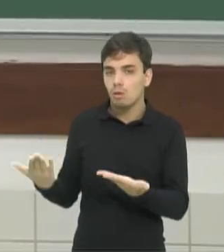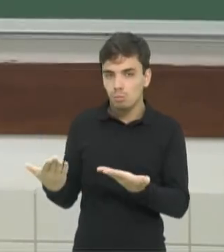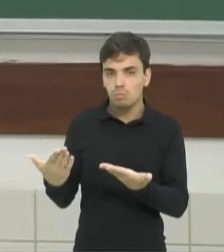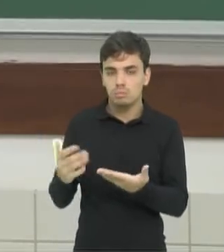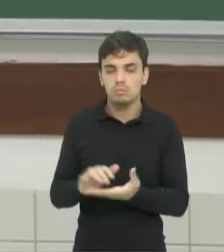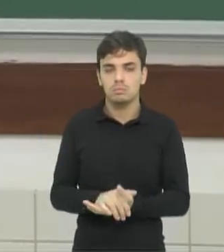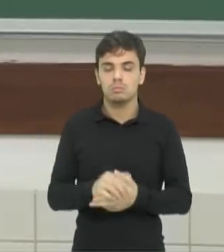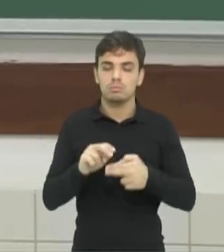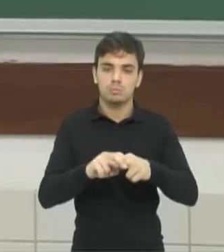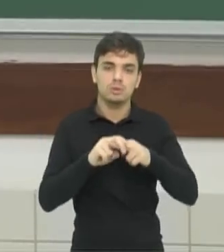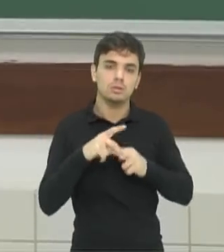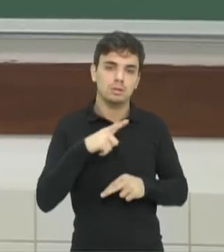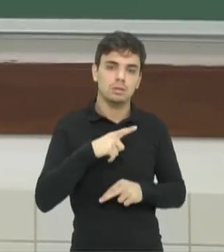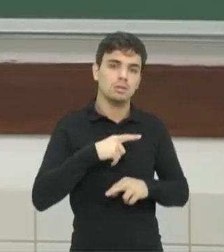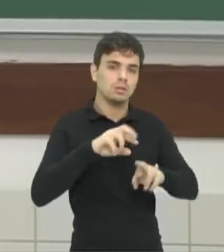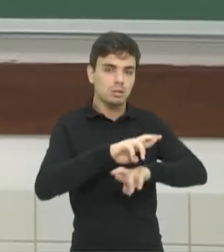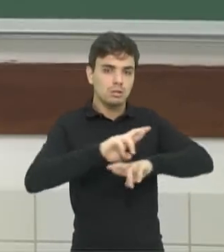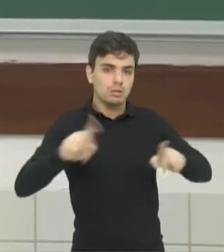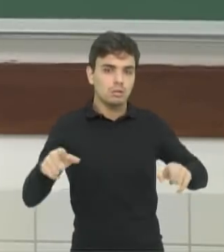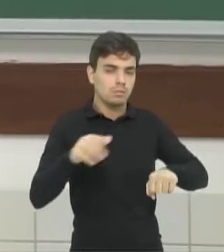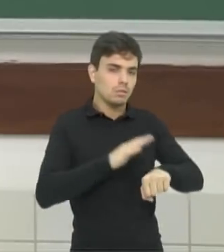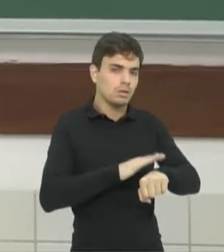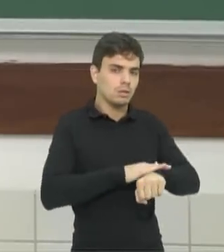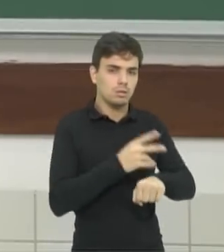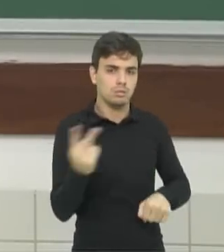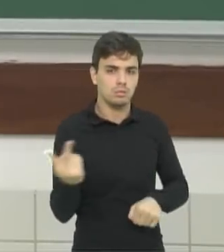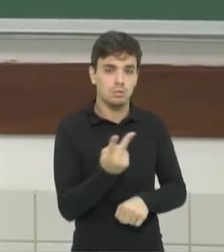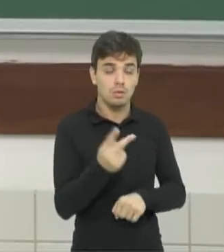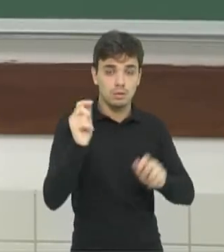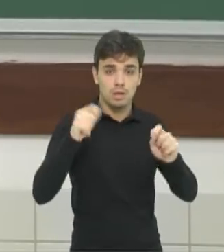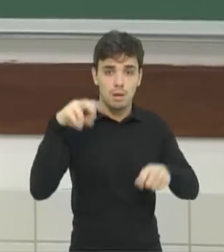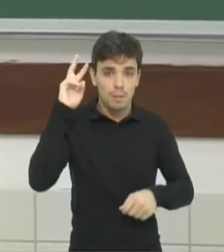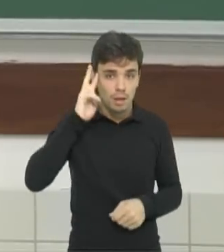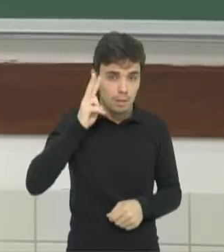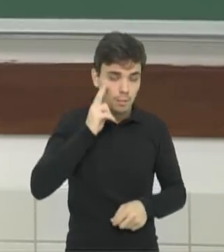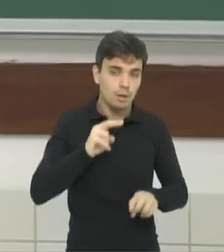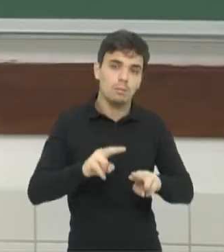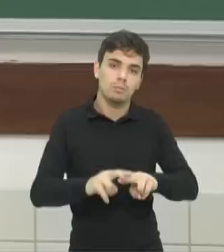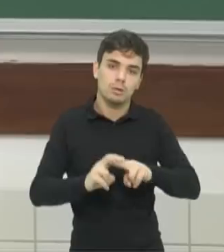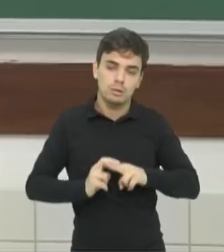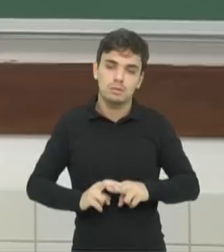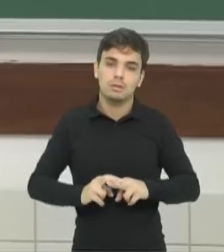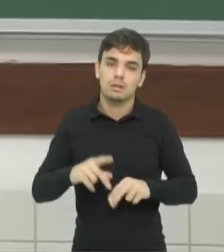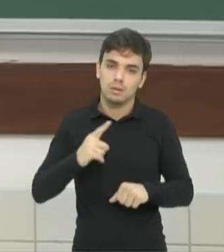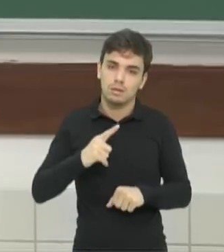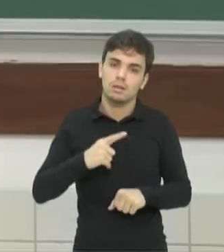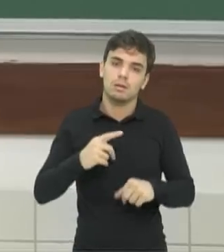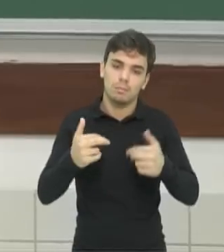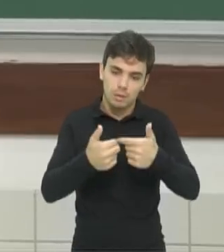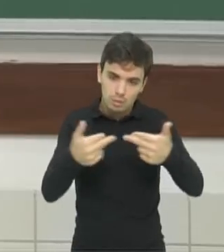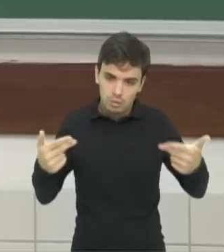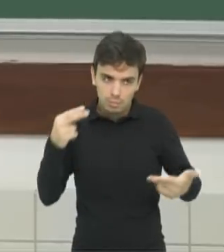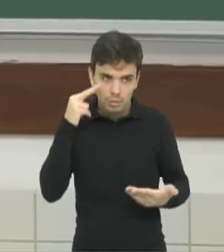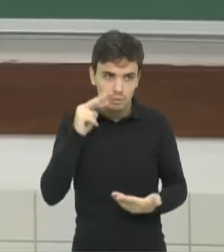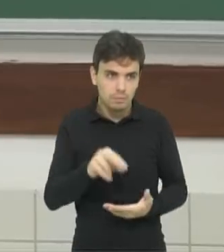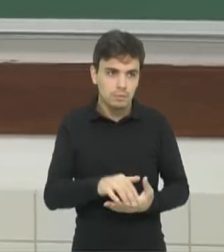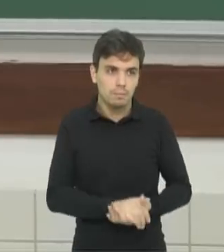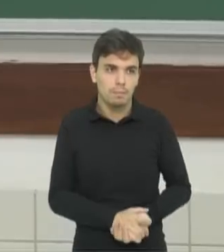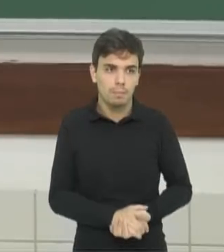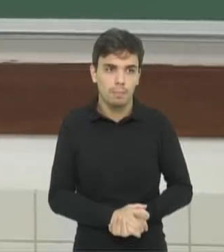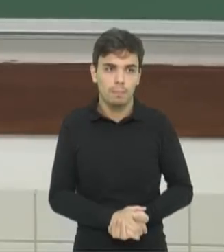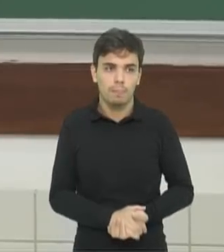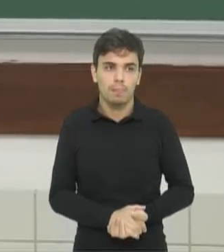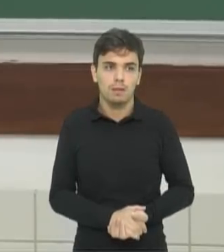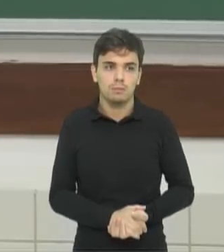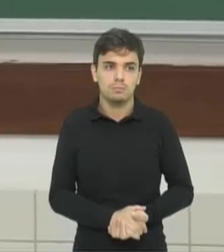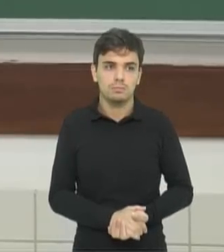uma diferença entre esses dois tempos que é importante a gente lembrar. Mas sim, nós temos mais coisa para ver, gente, olha só. Vamos